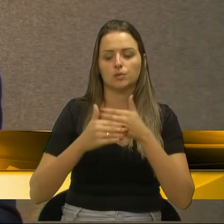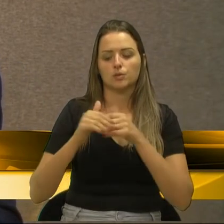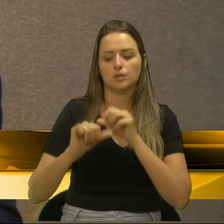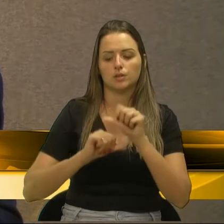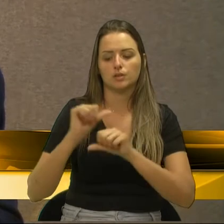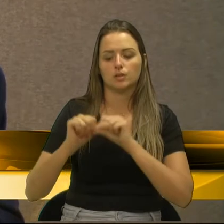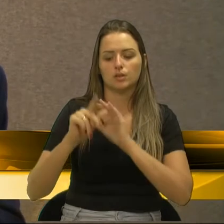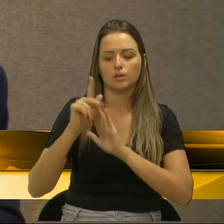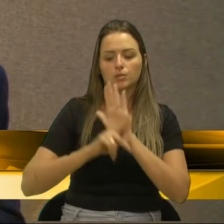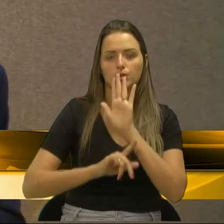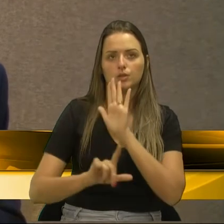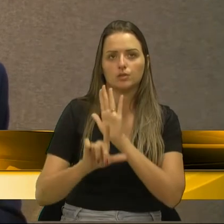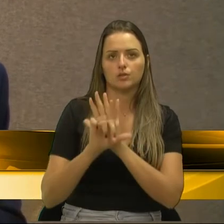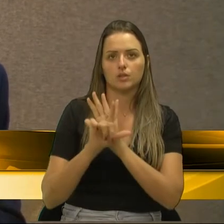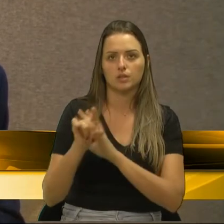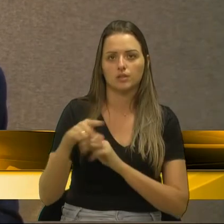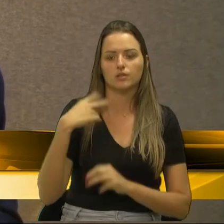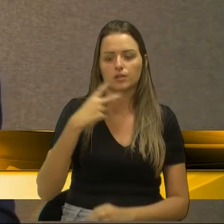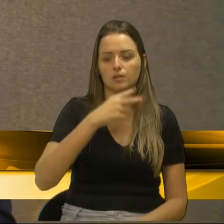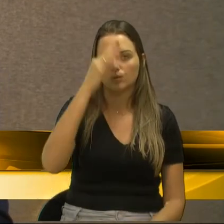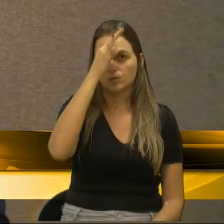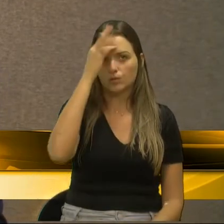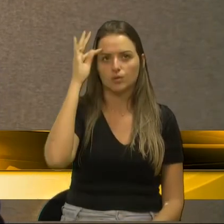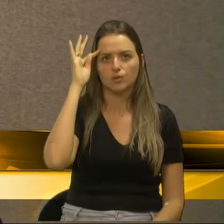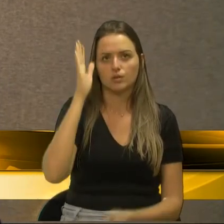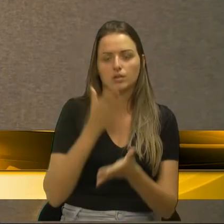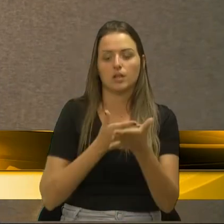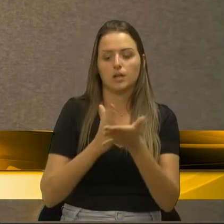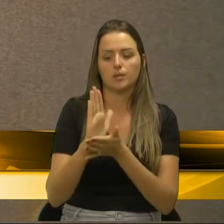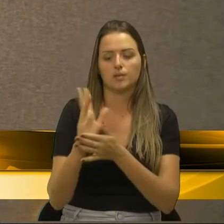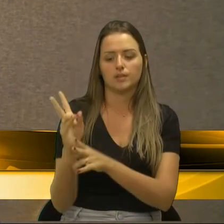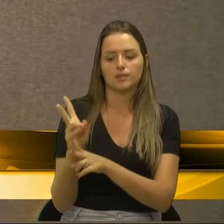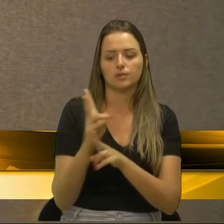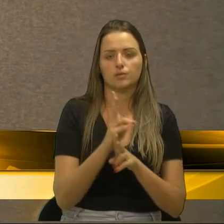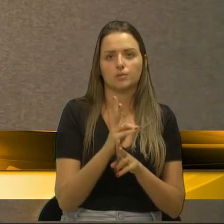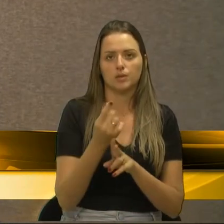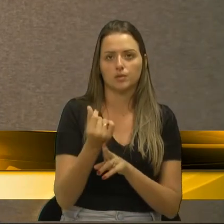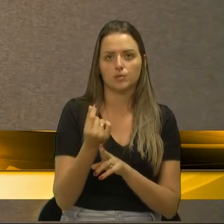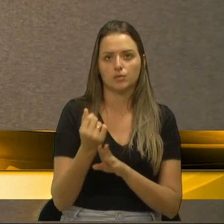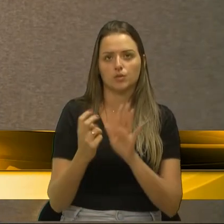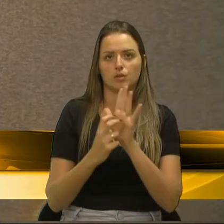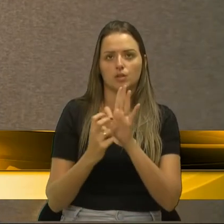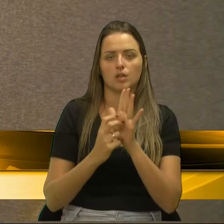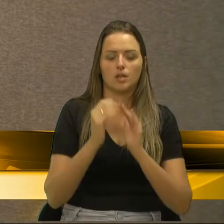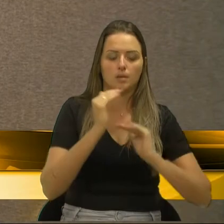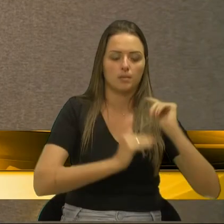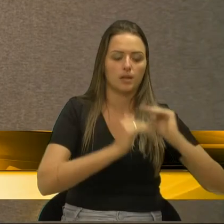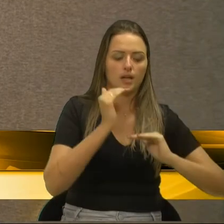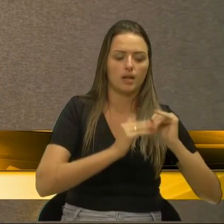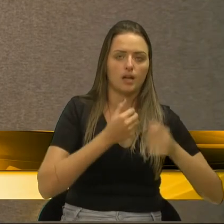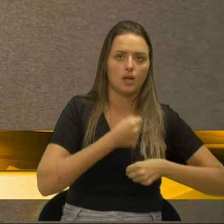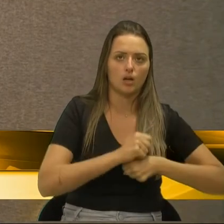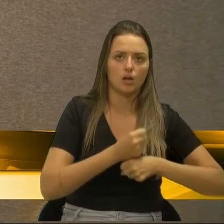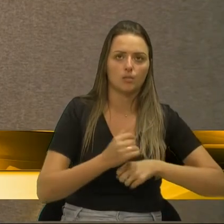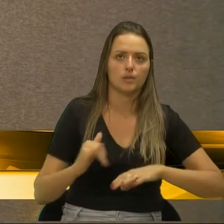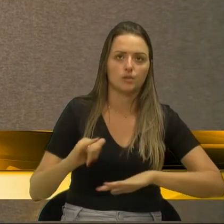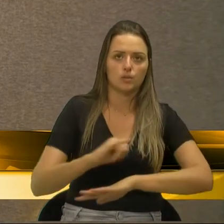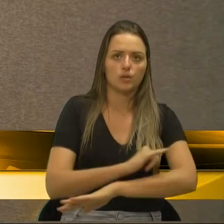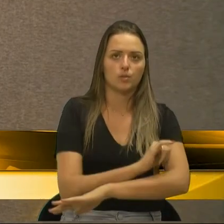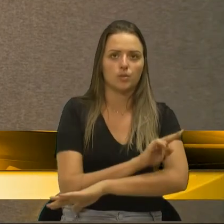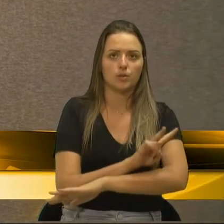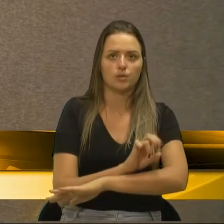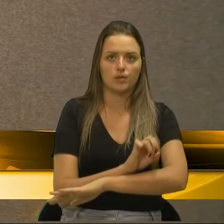no projeto de lei, vereador Tuigo, da aprovação do financiamento aí para o aeroporto Vila Oliva. O aeroporto é estratégico,